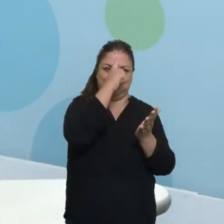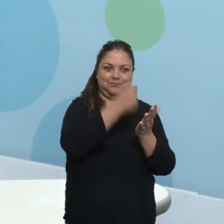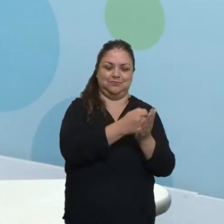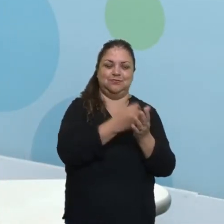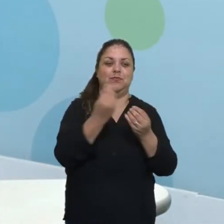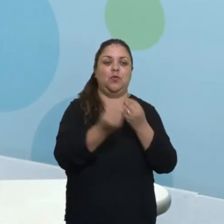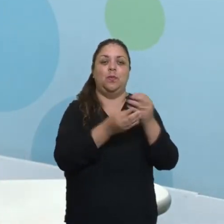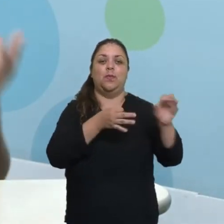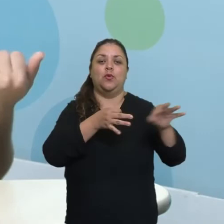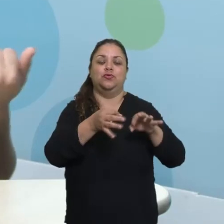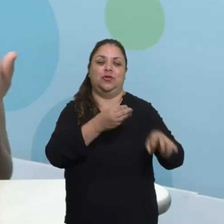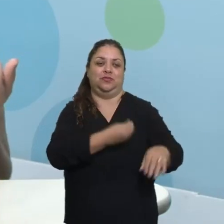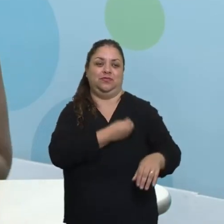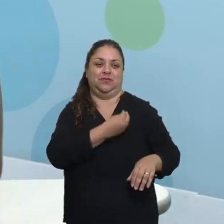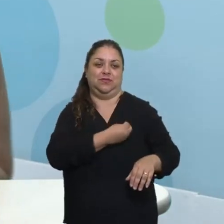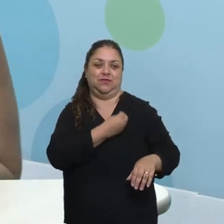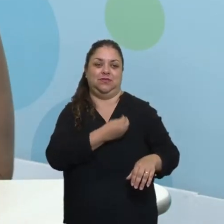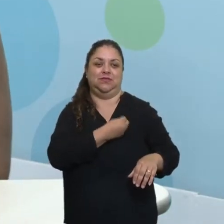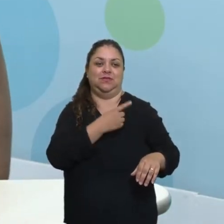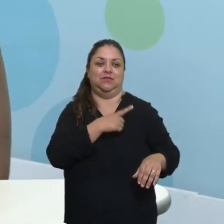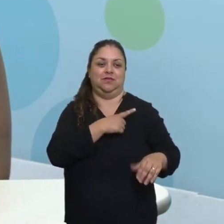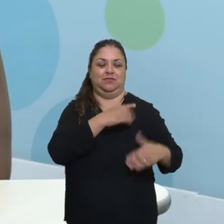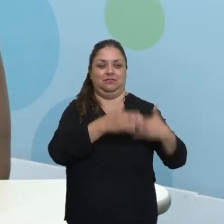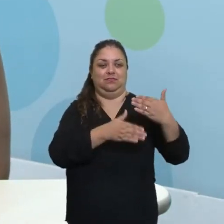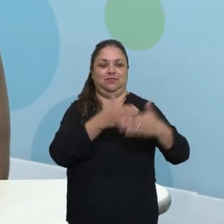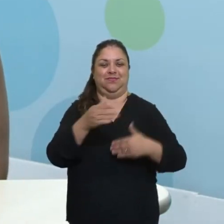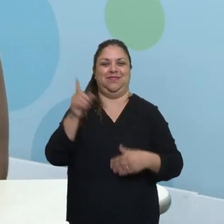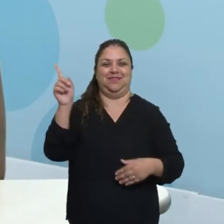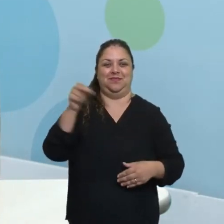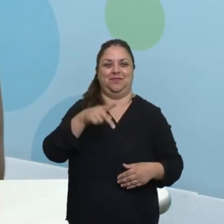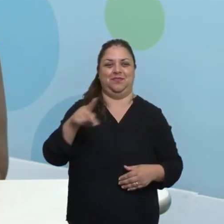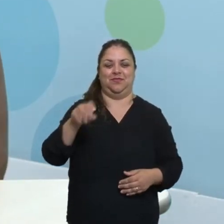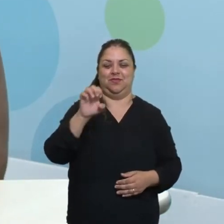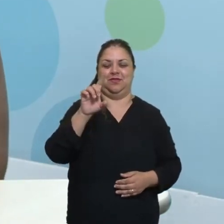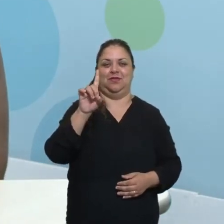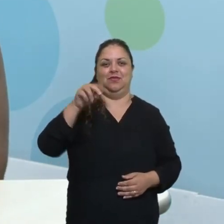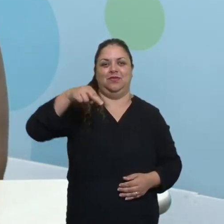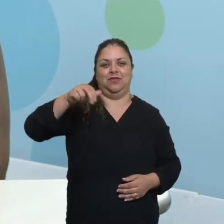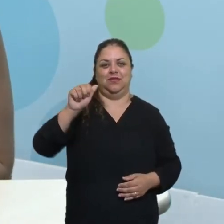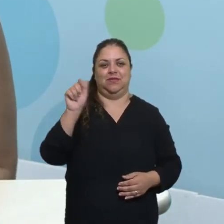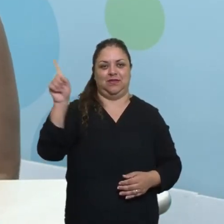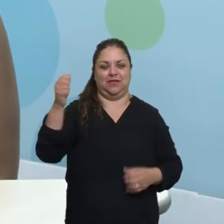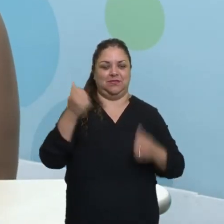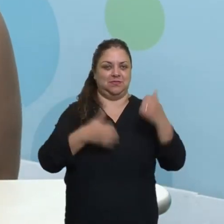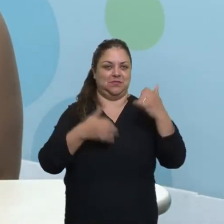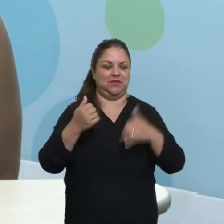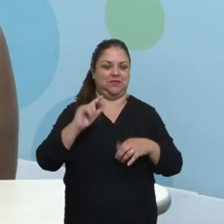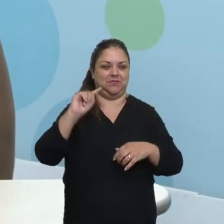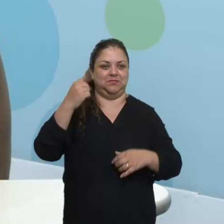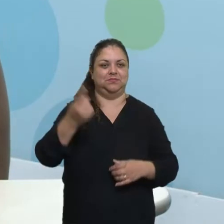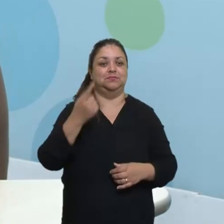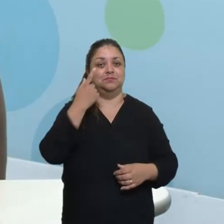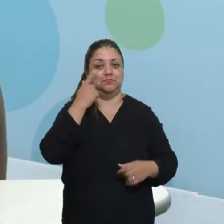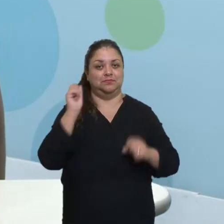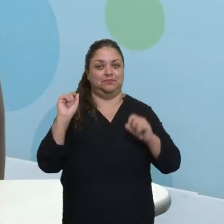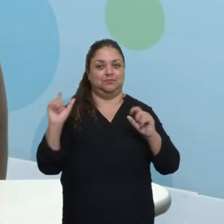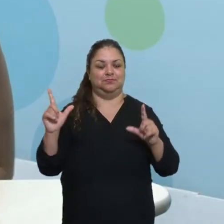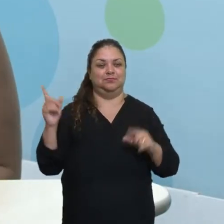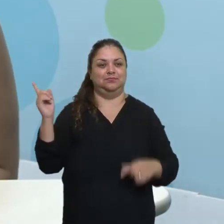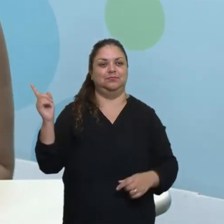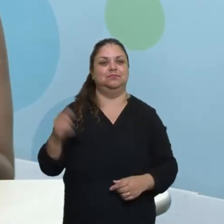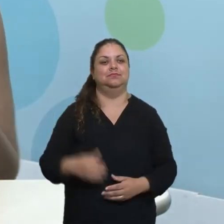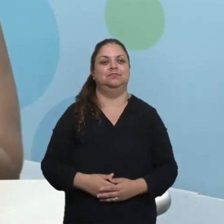e projeto de vida aqui é a formadora Edna lado and others on Senna a trouxe aqui para a gente tá bom então vamos lá no próximo